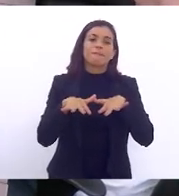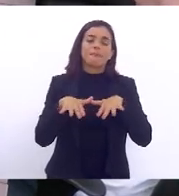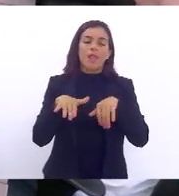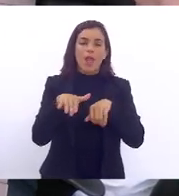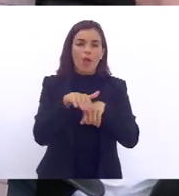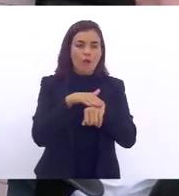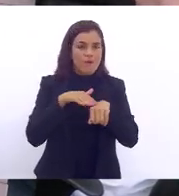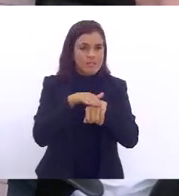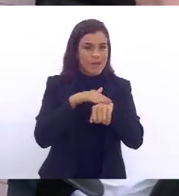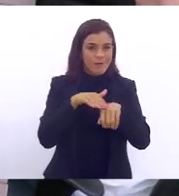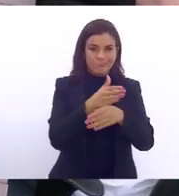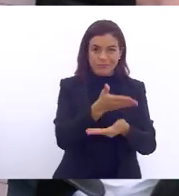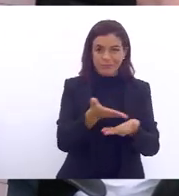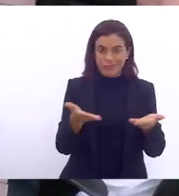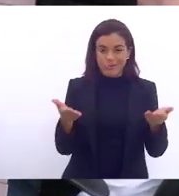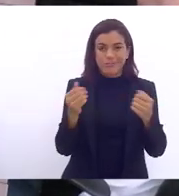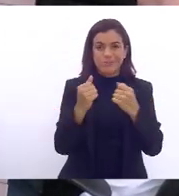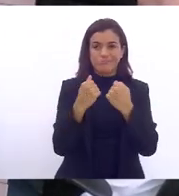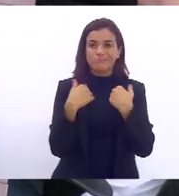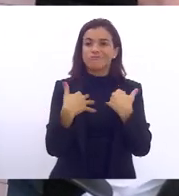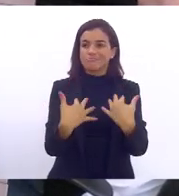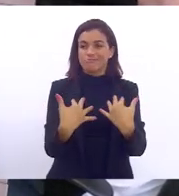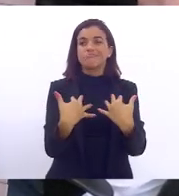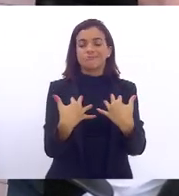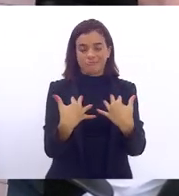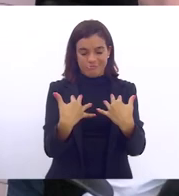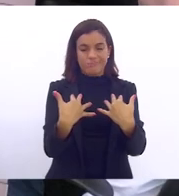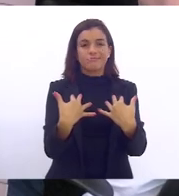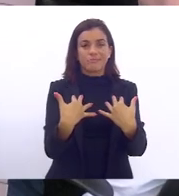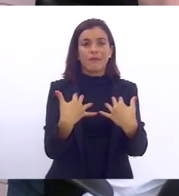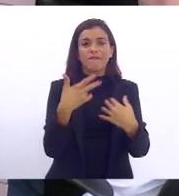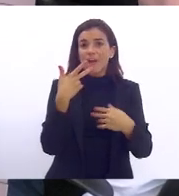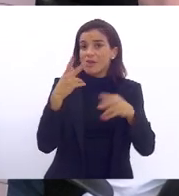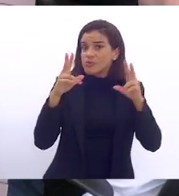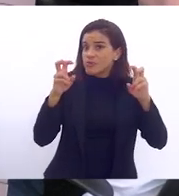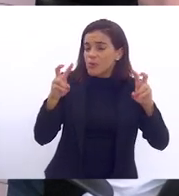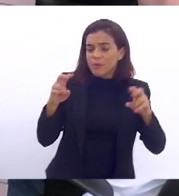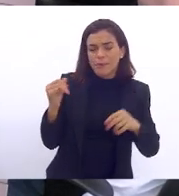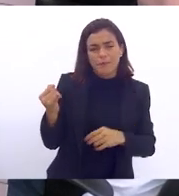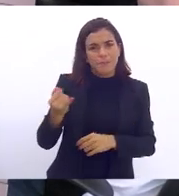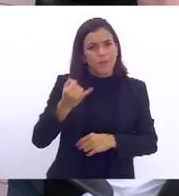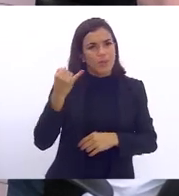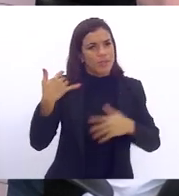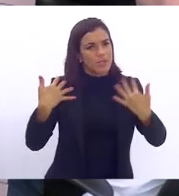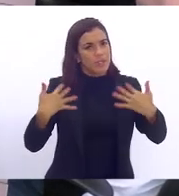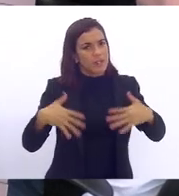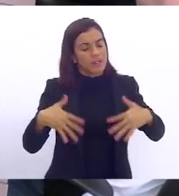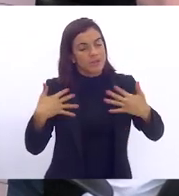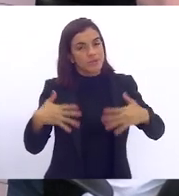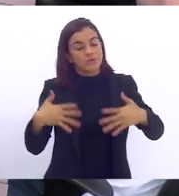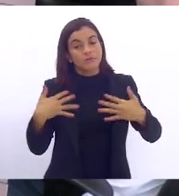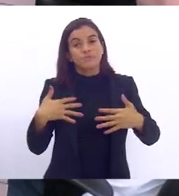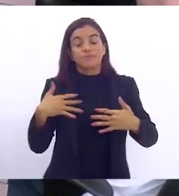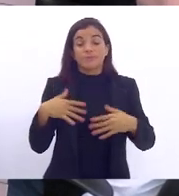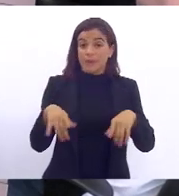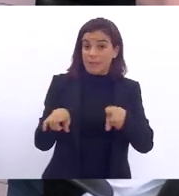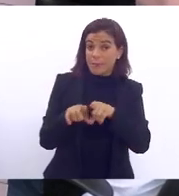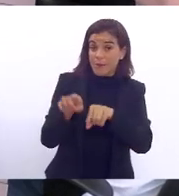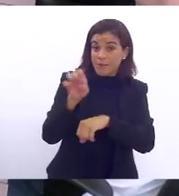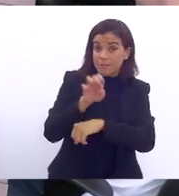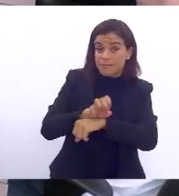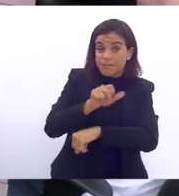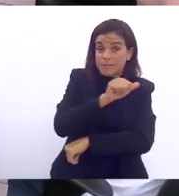audiência pública que trata de um assunto muito importante pro estado do Rio de